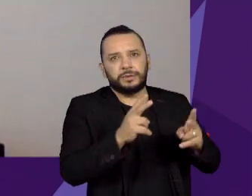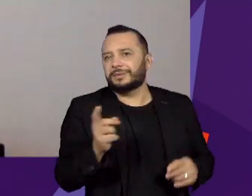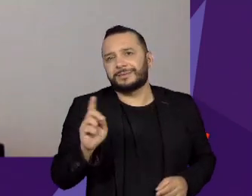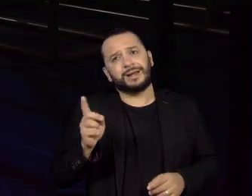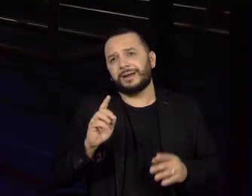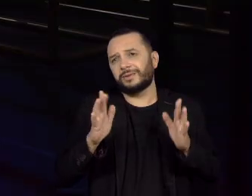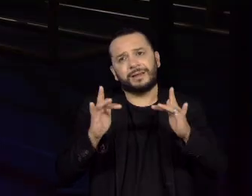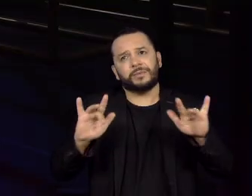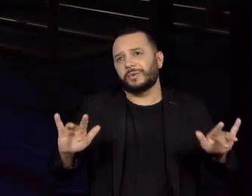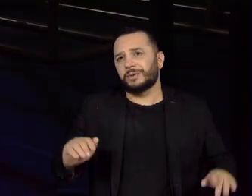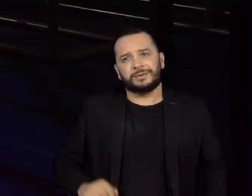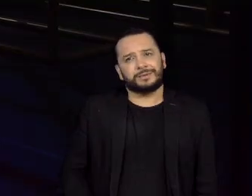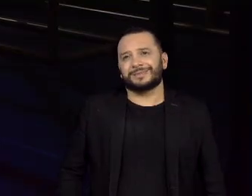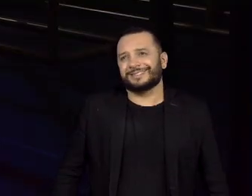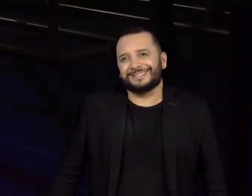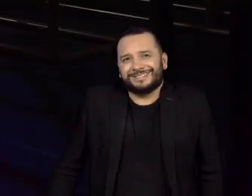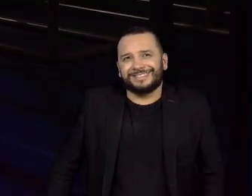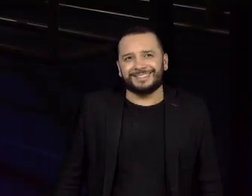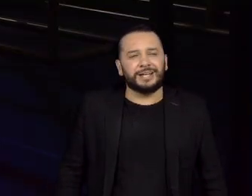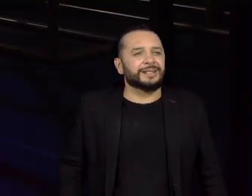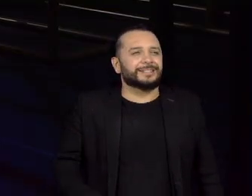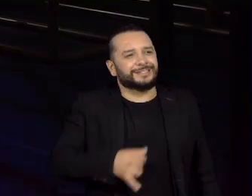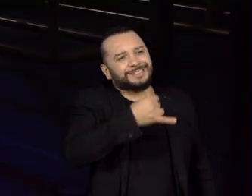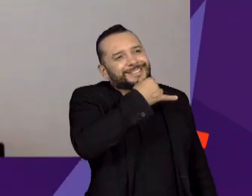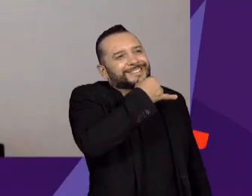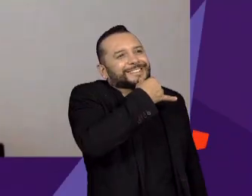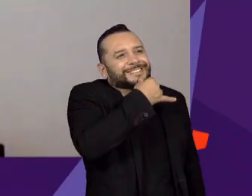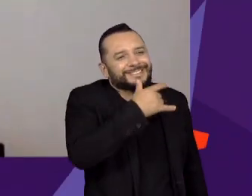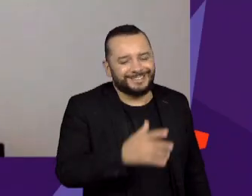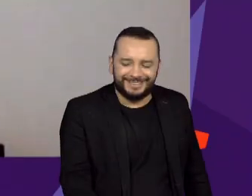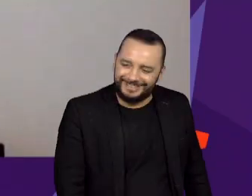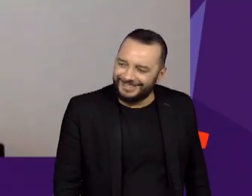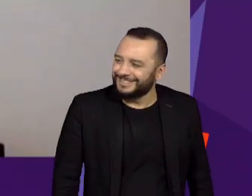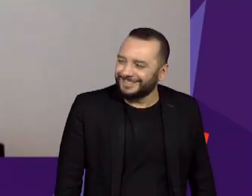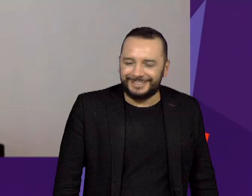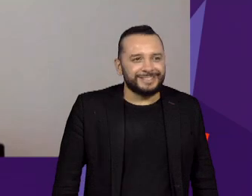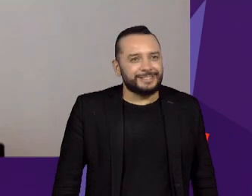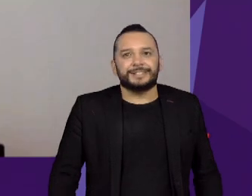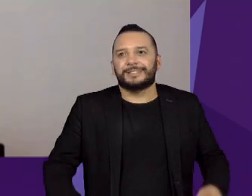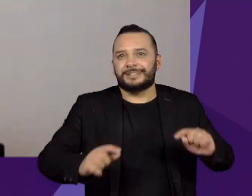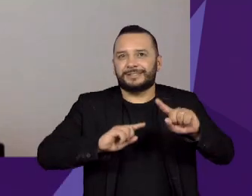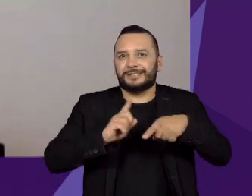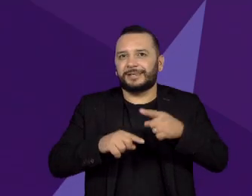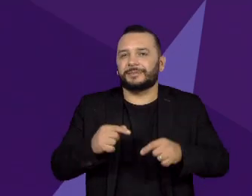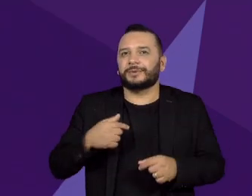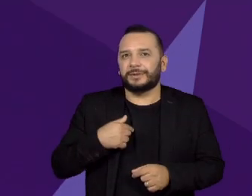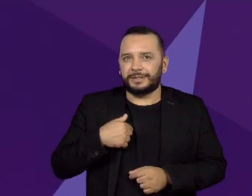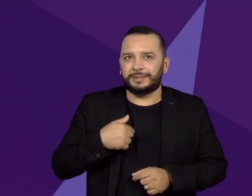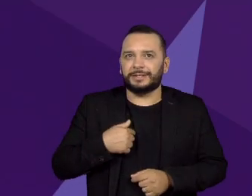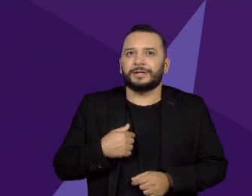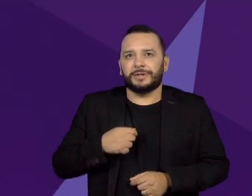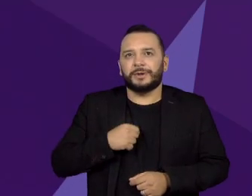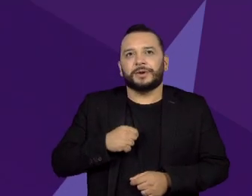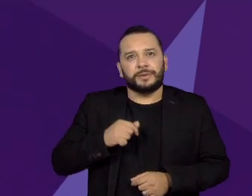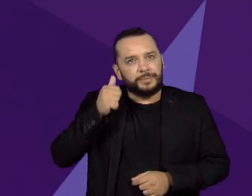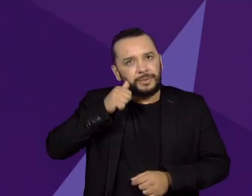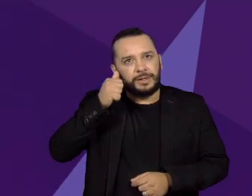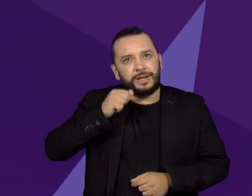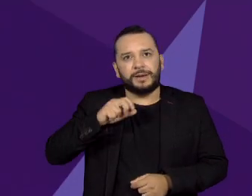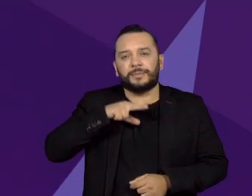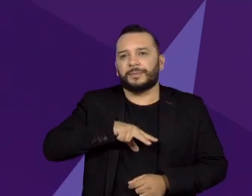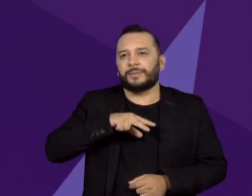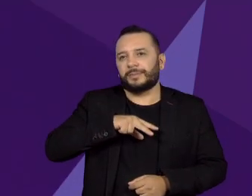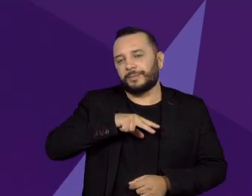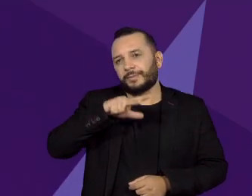Não. Que tristeza. O namoro acabou rápido. Depois eu comecei a namorar minha portuguesinha e estou com ela até hoje. Você